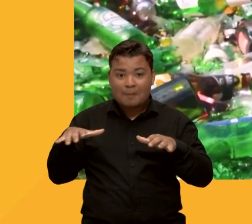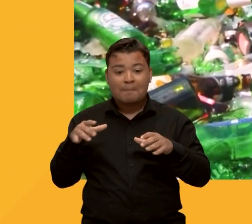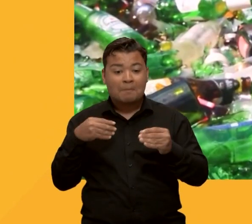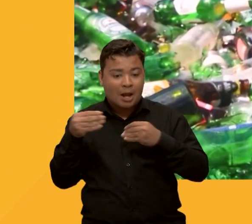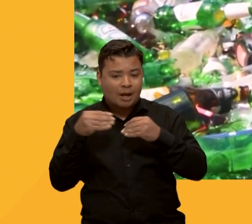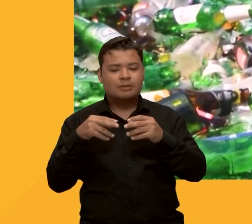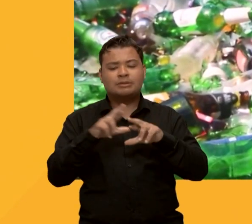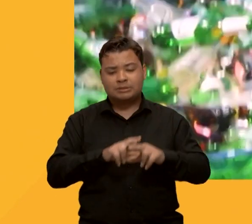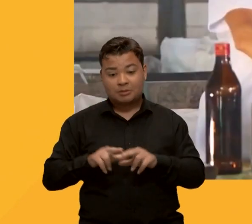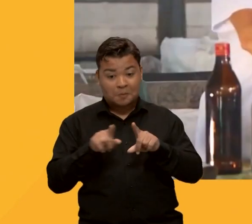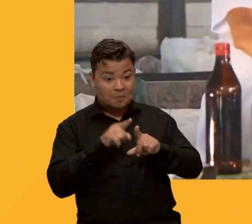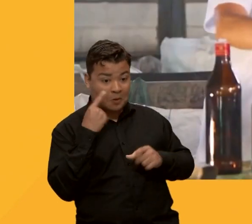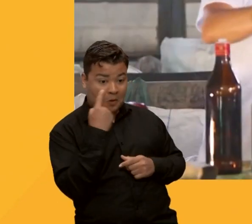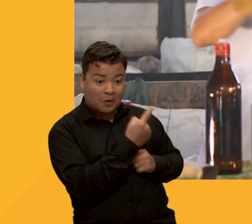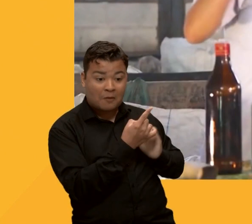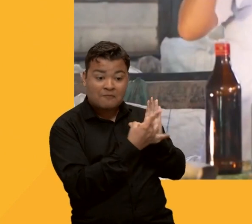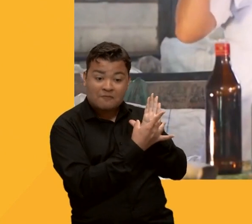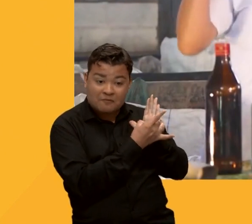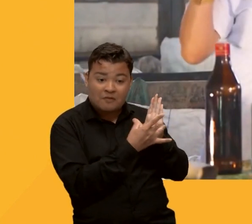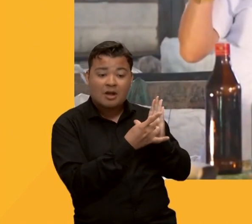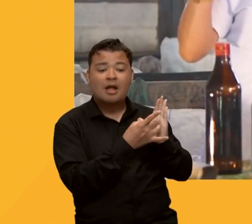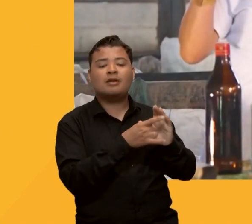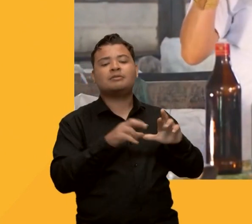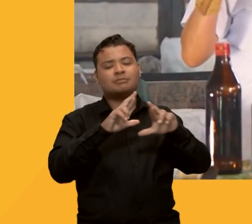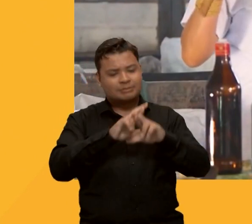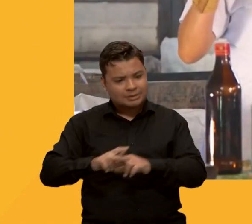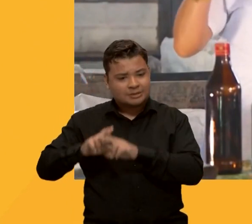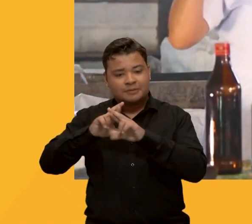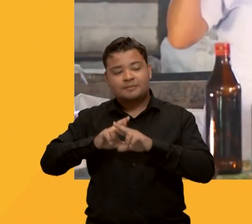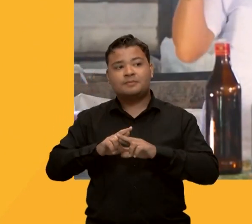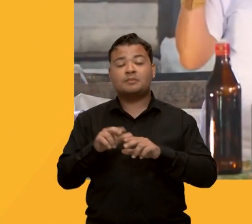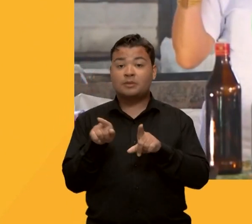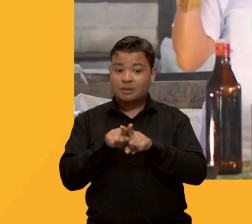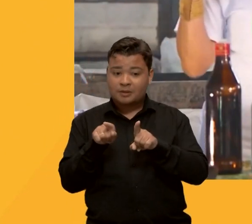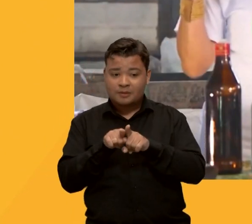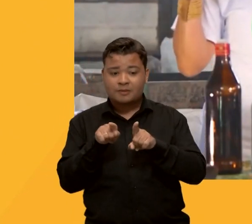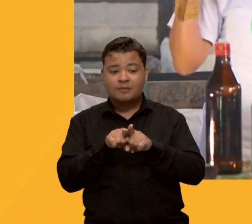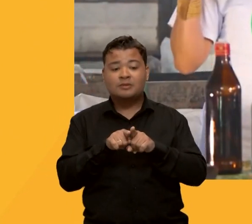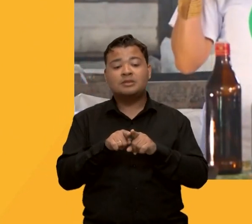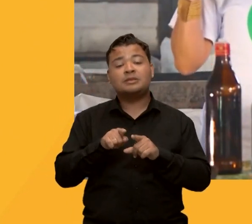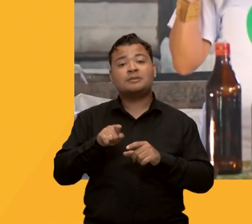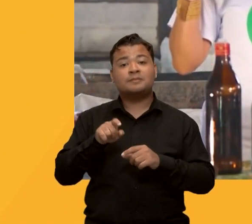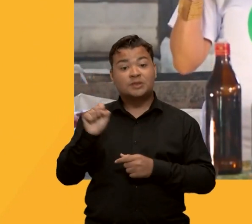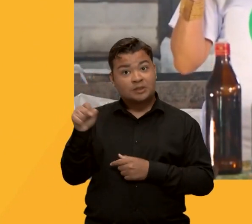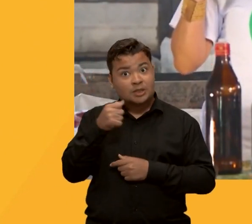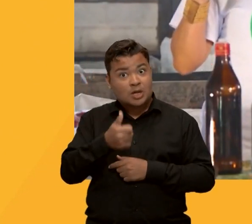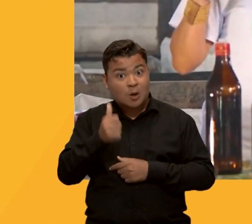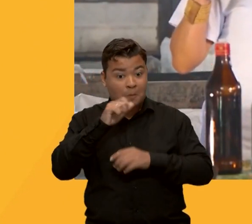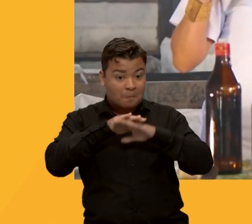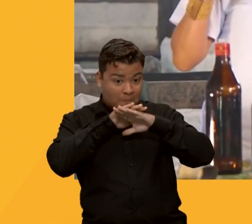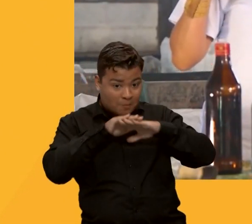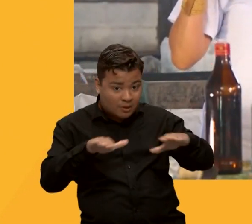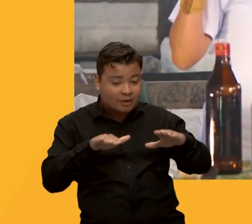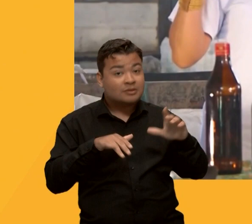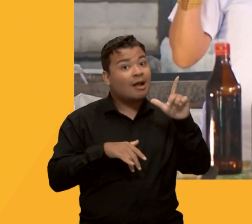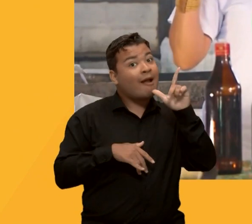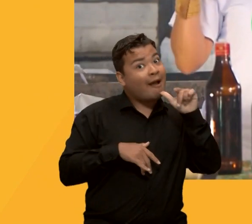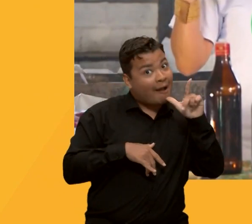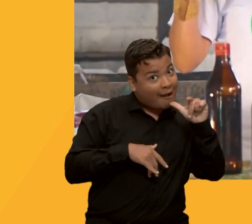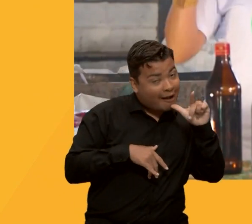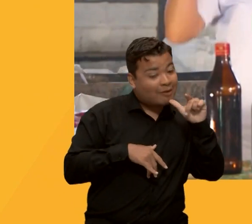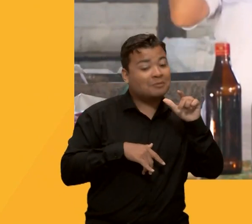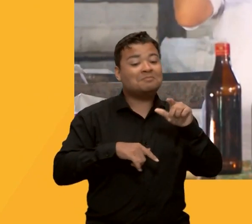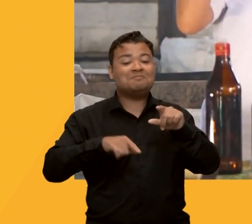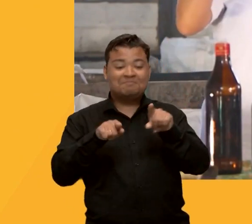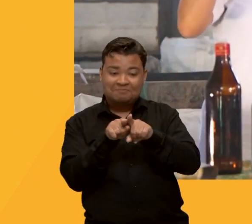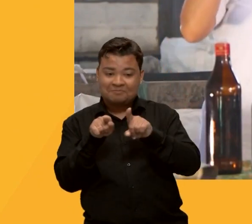que é reciclável. Tem a latinha. Quando vocês terminar de tomar a cervejinha, tomam a água para curar a ressaca e